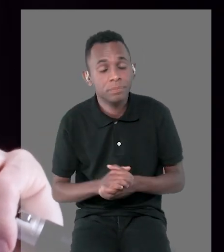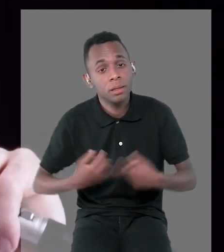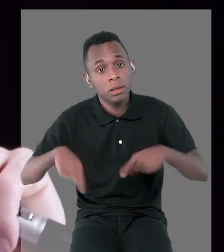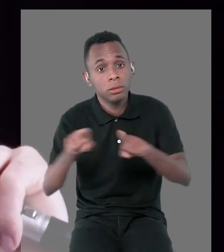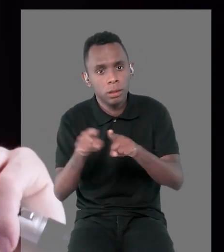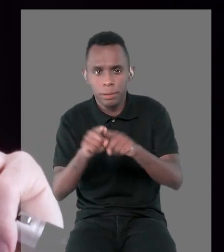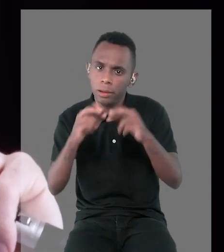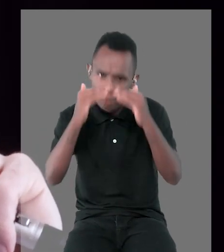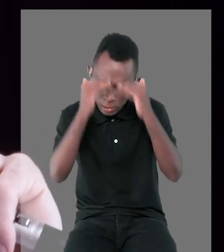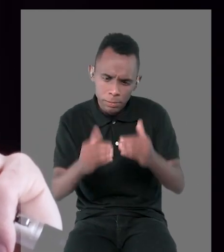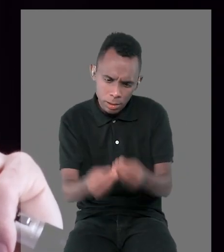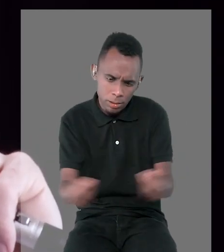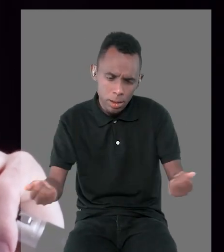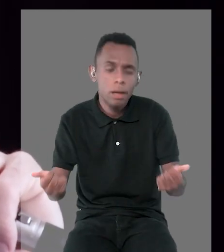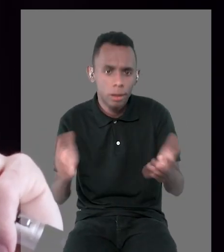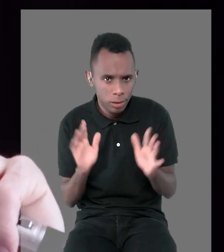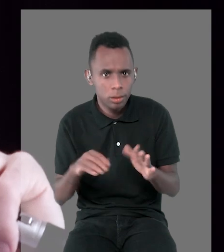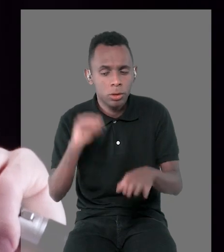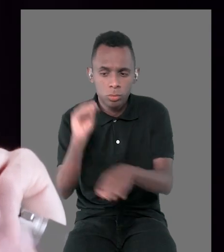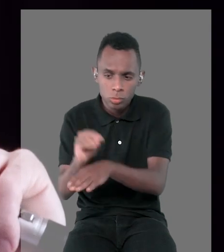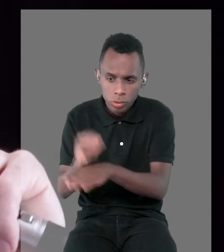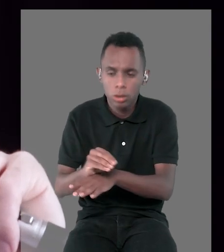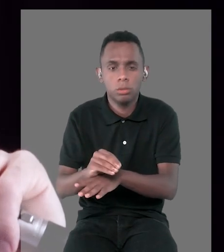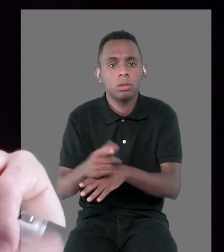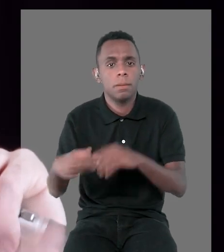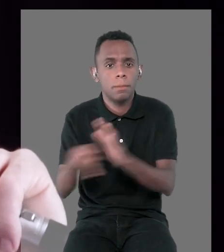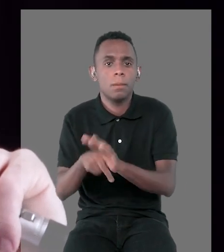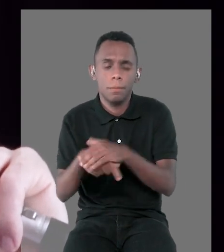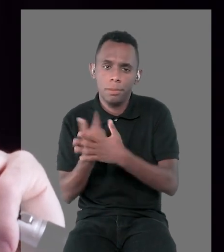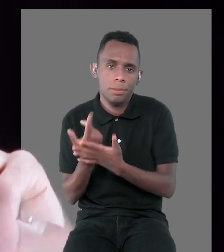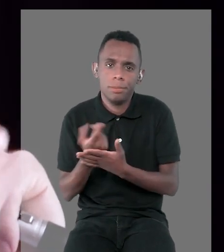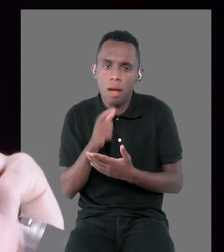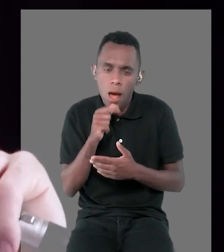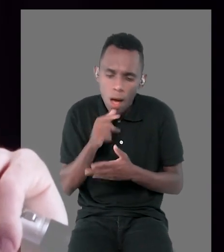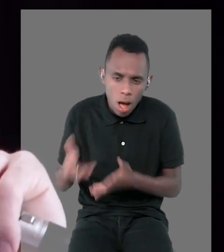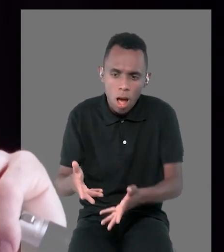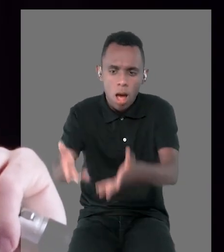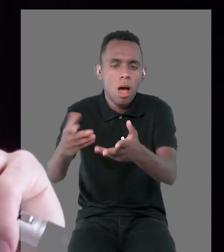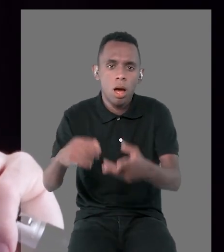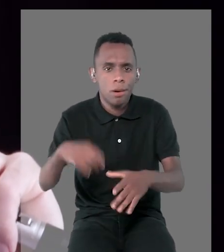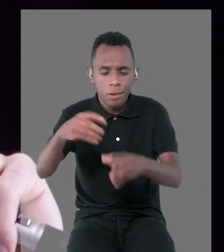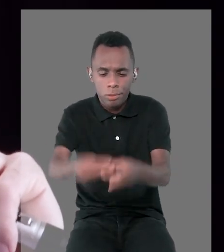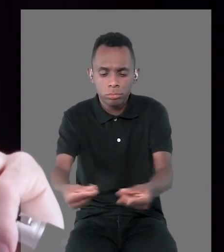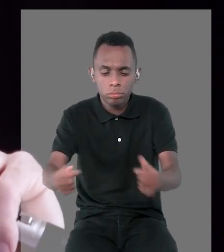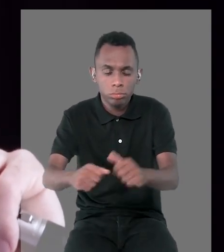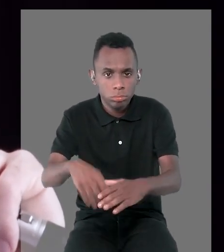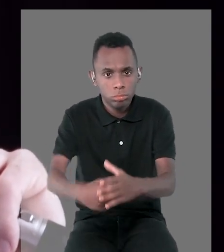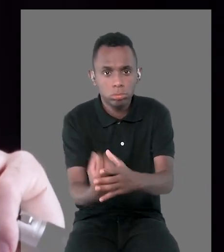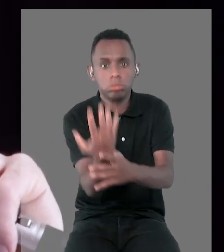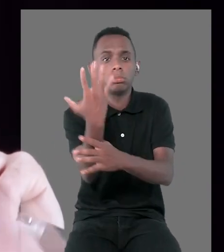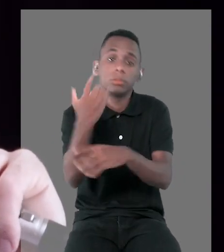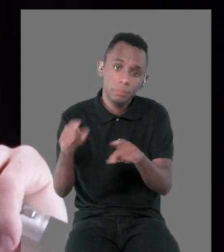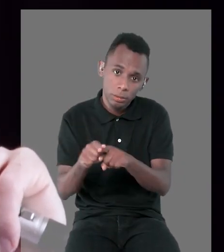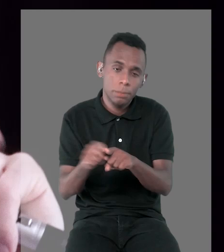estaria respeitando a terra melhor, protegendo a água, protegendo a fertilidade da terra